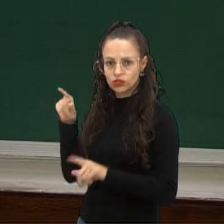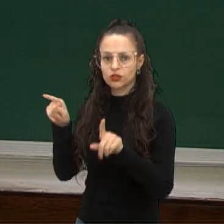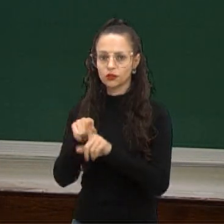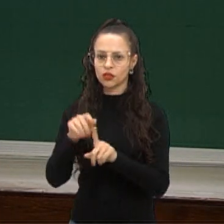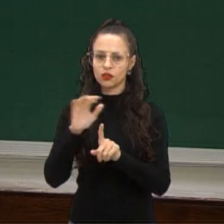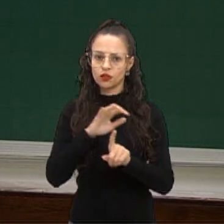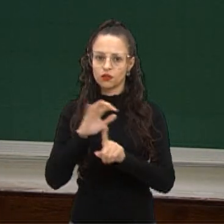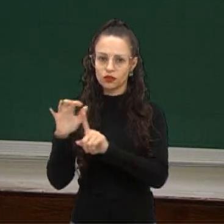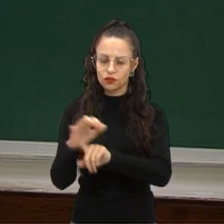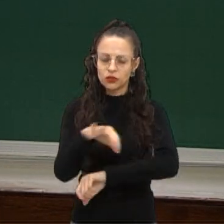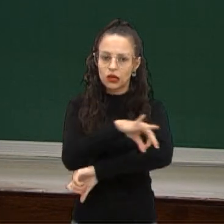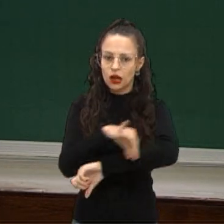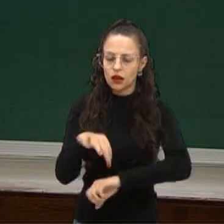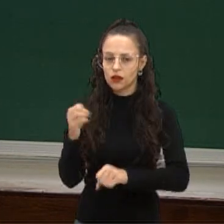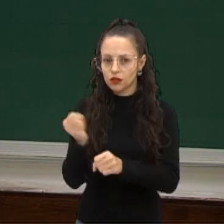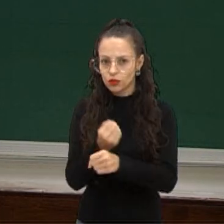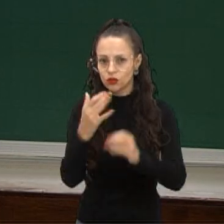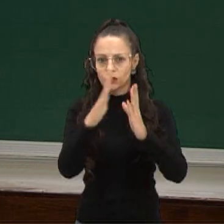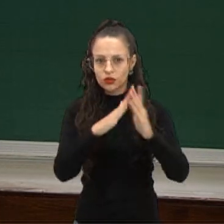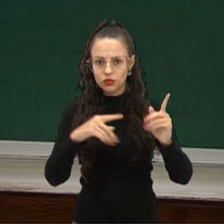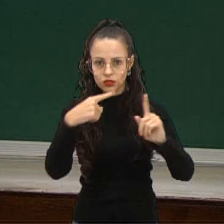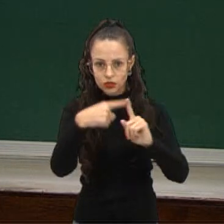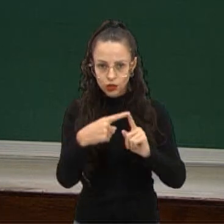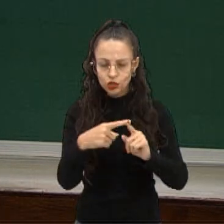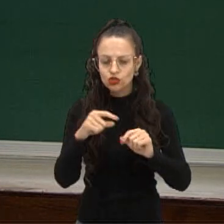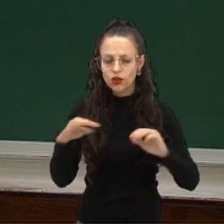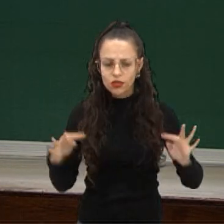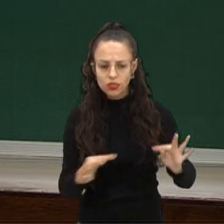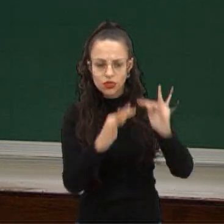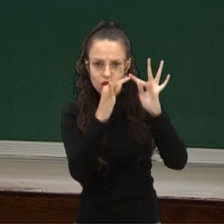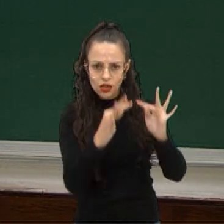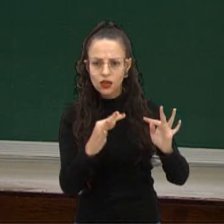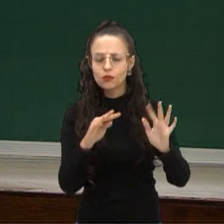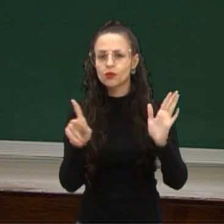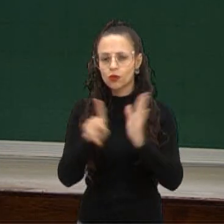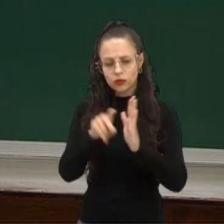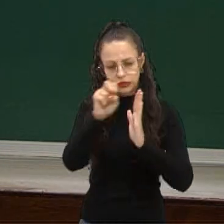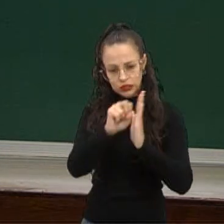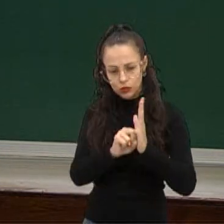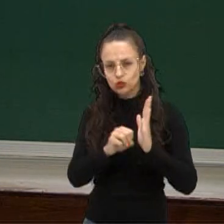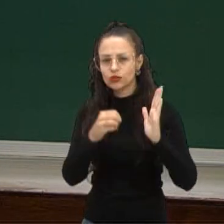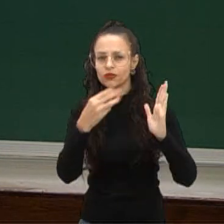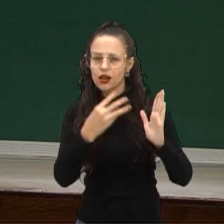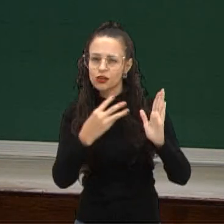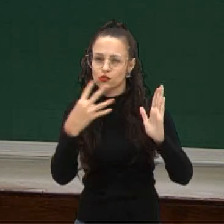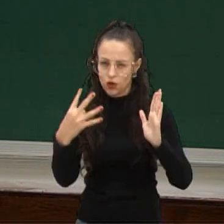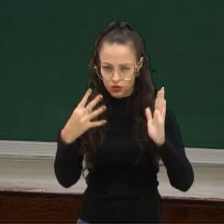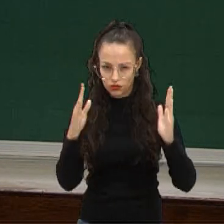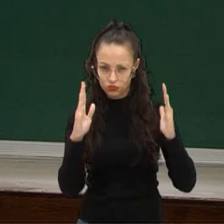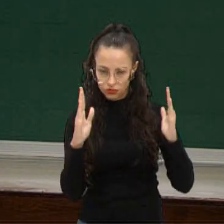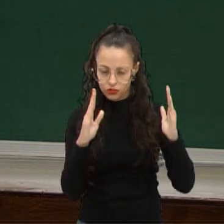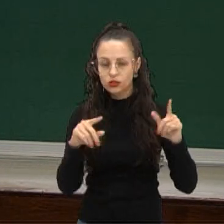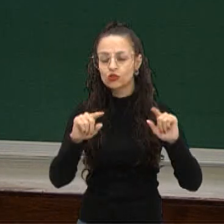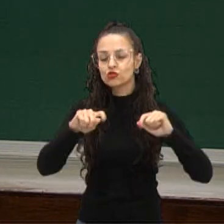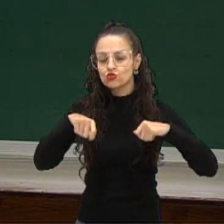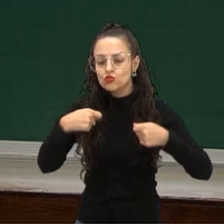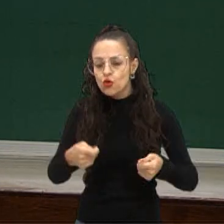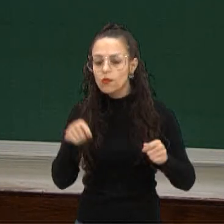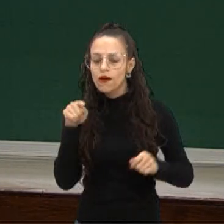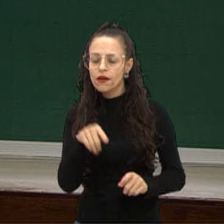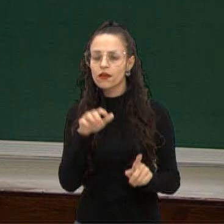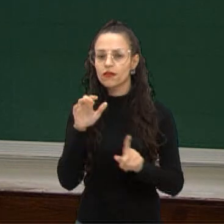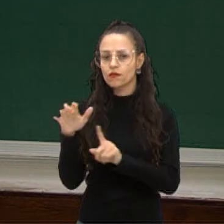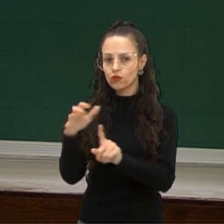influências das arquiteturas, das igrejas, dos primeiros templos que a gente viu lá no século III, século IV, né? Sobre toda aquela